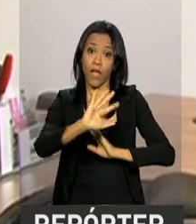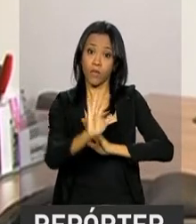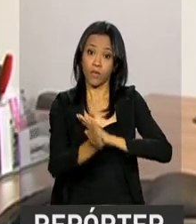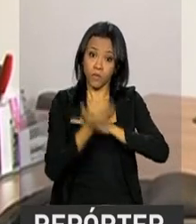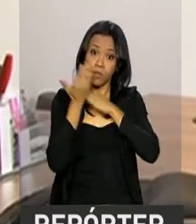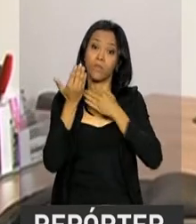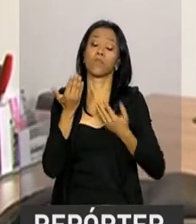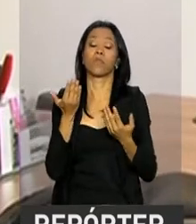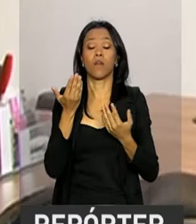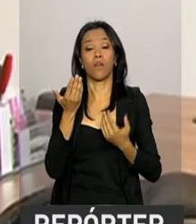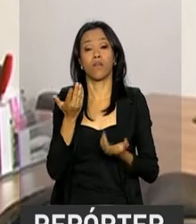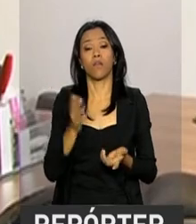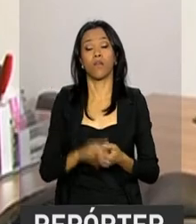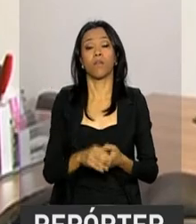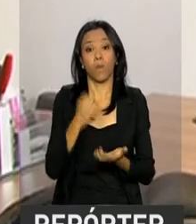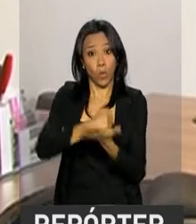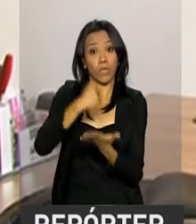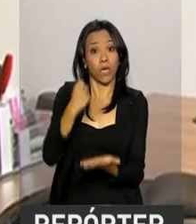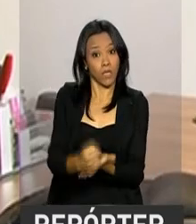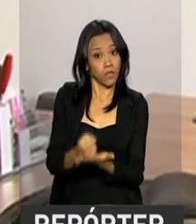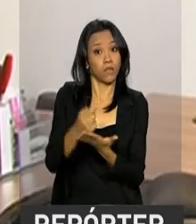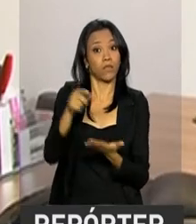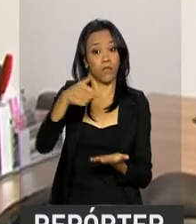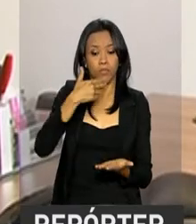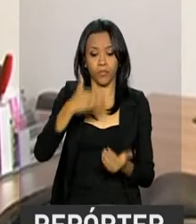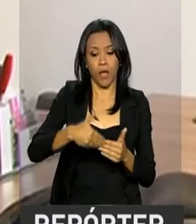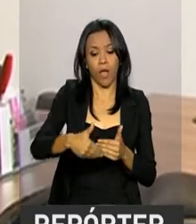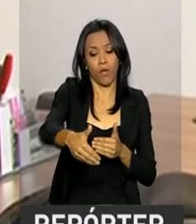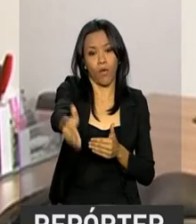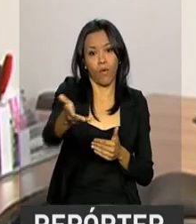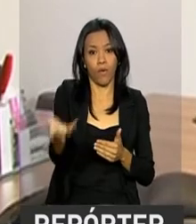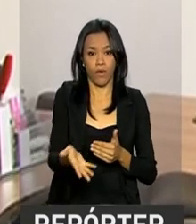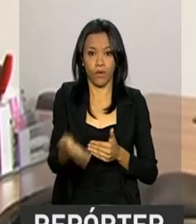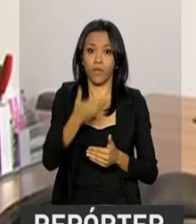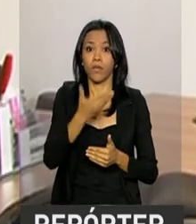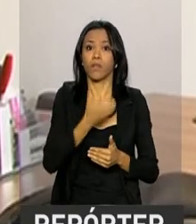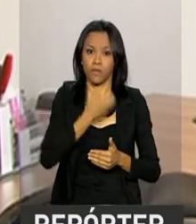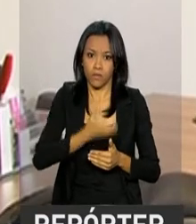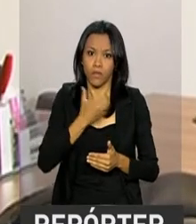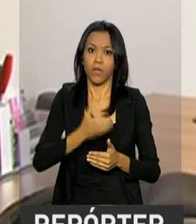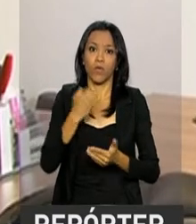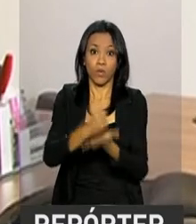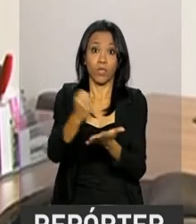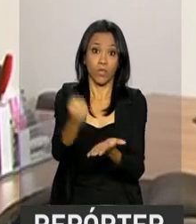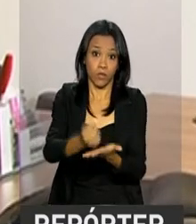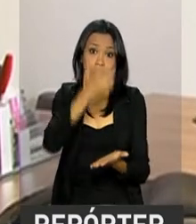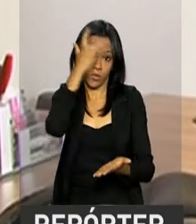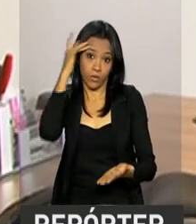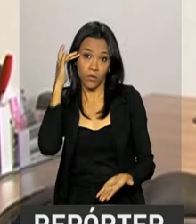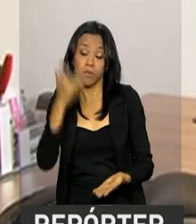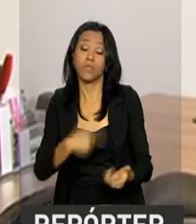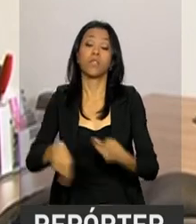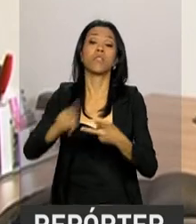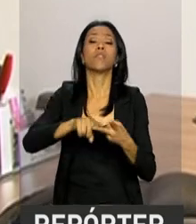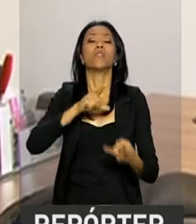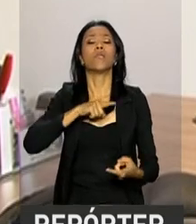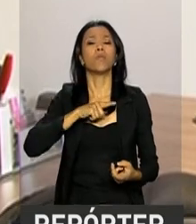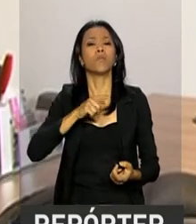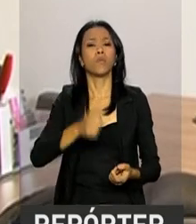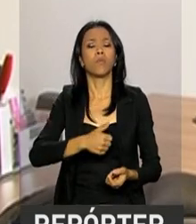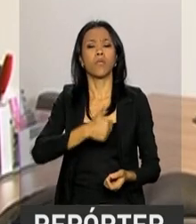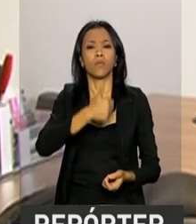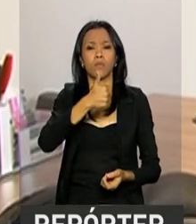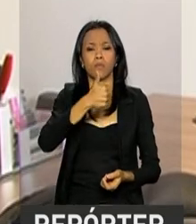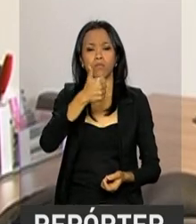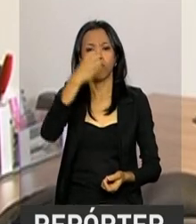temporária para as vagas agora do das vendas de final de ano a gente tem também um injeção do 13º é